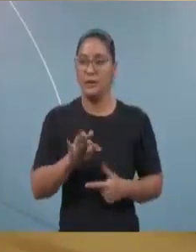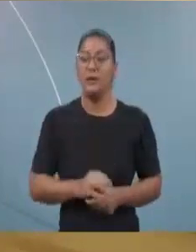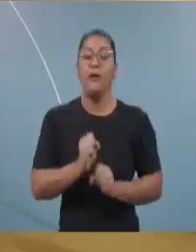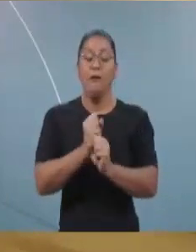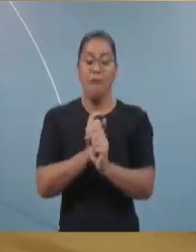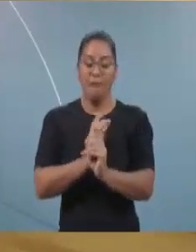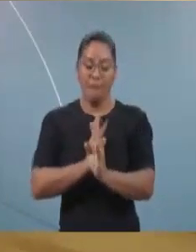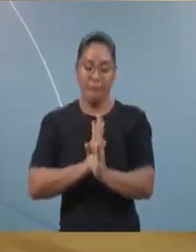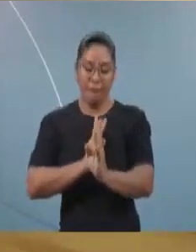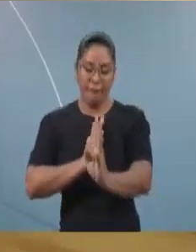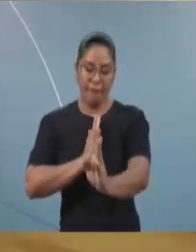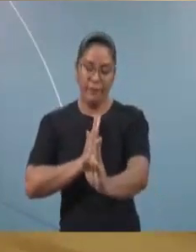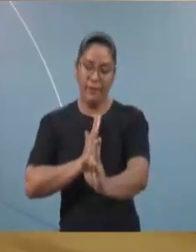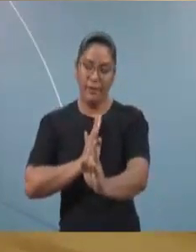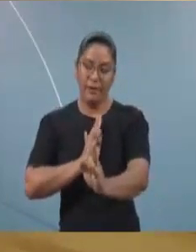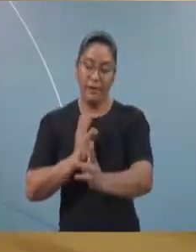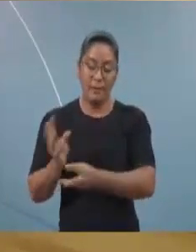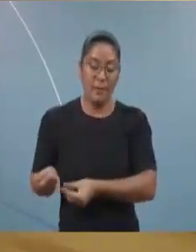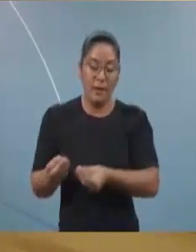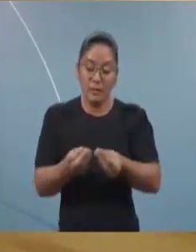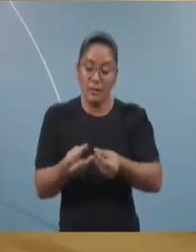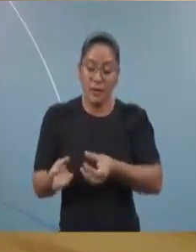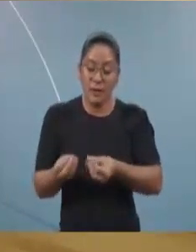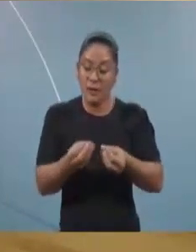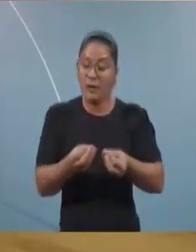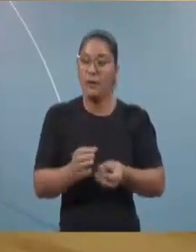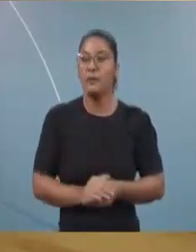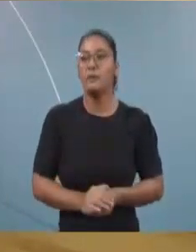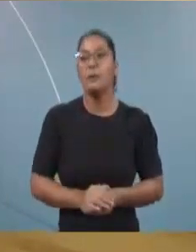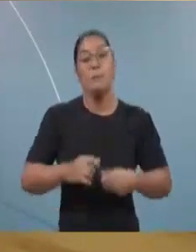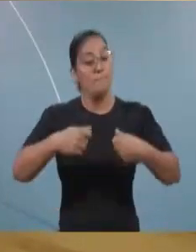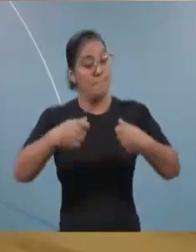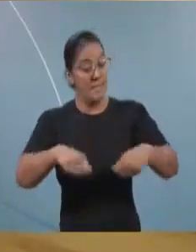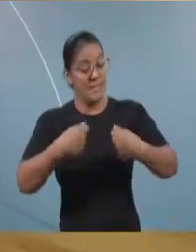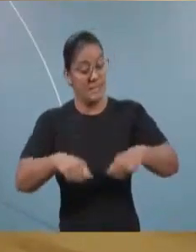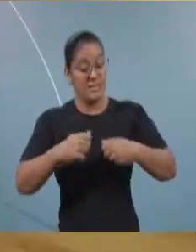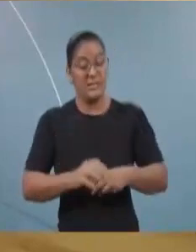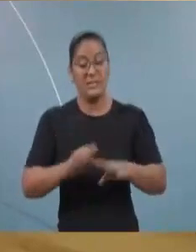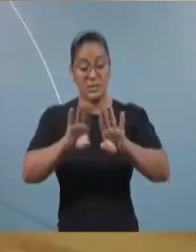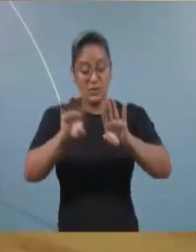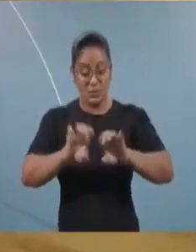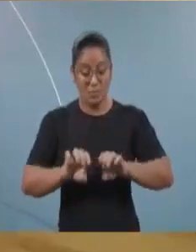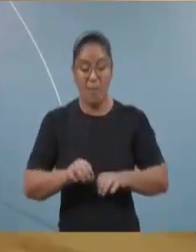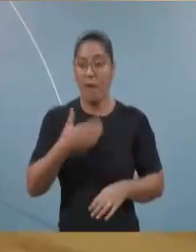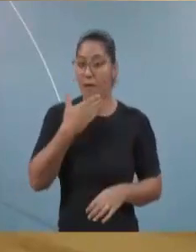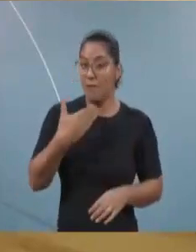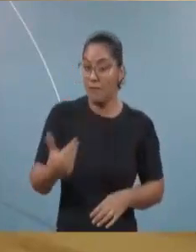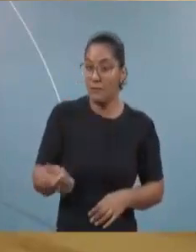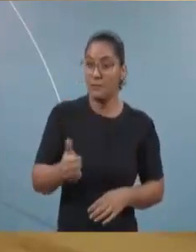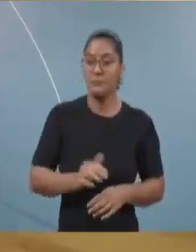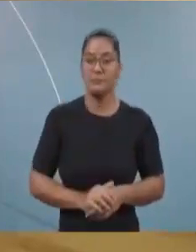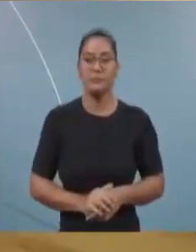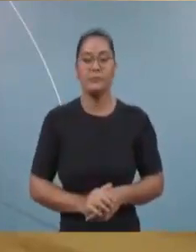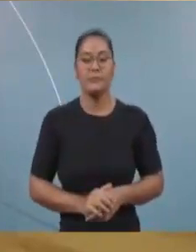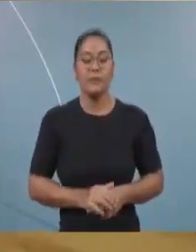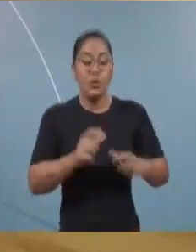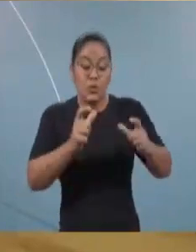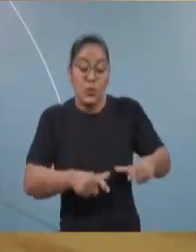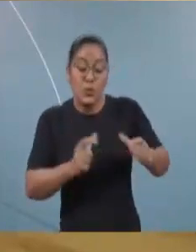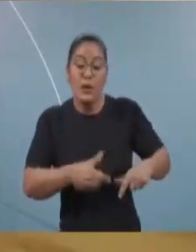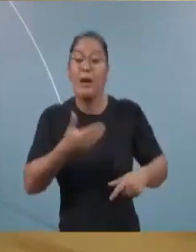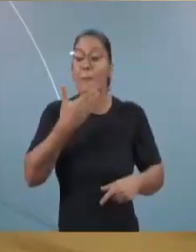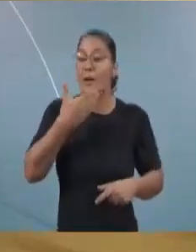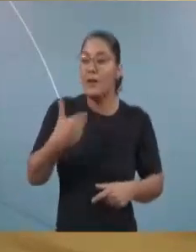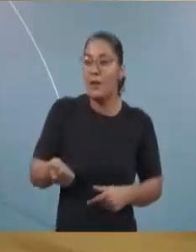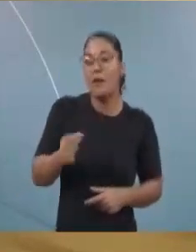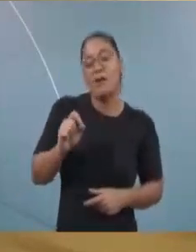fila durante a entrega que precisa realmente de uma estruturação melhor precisa de uma acomodação melhor para que